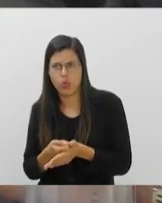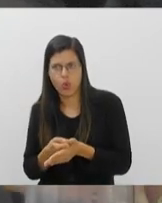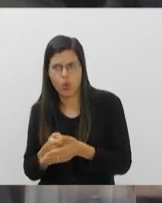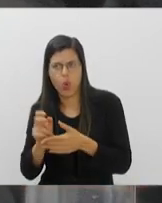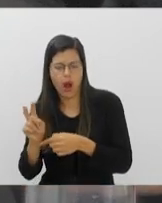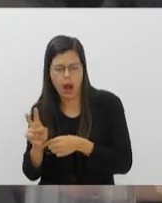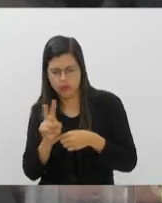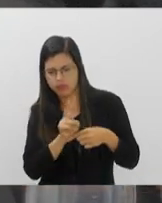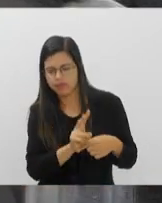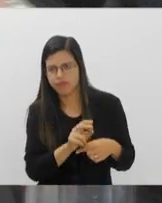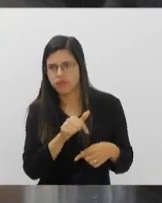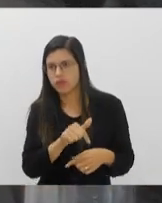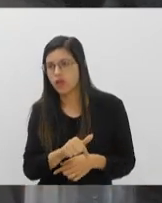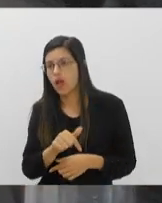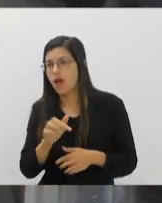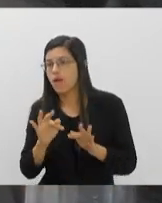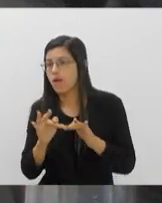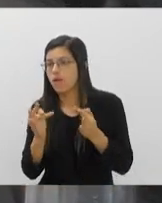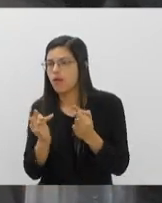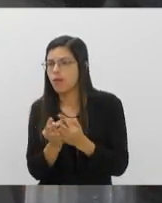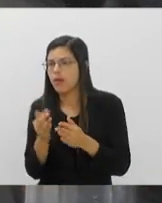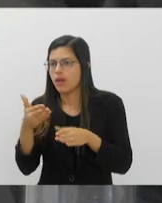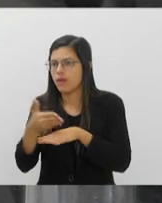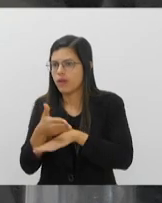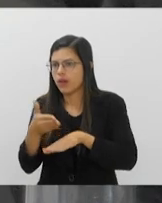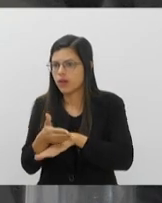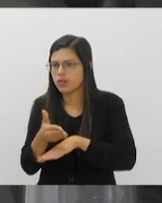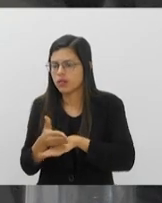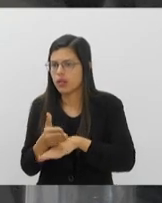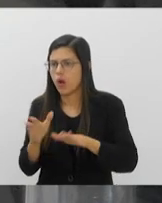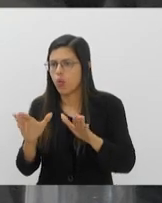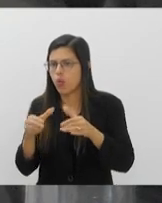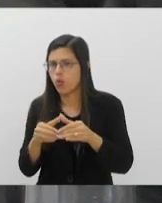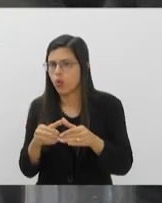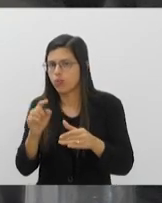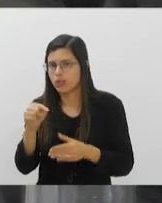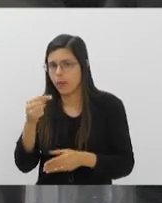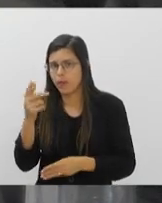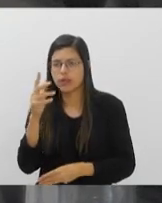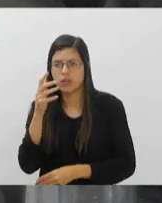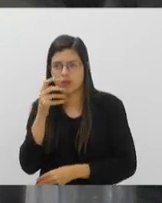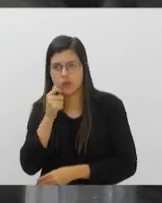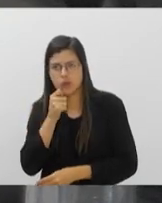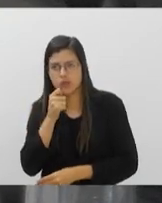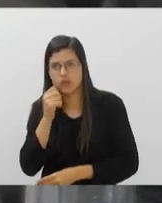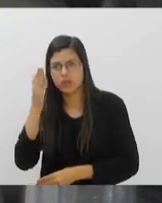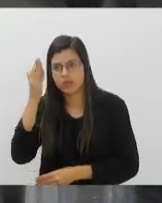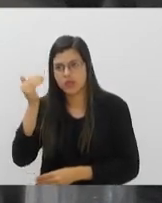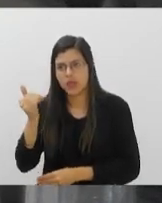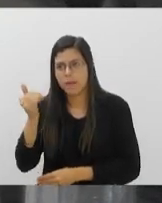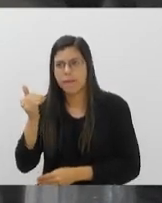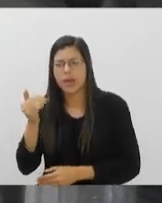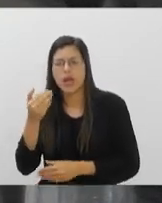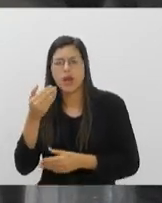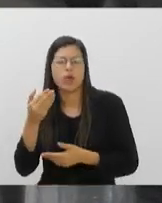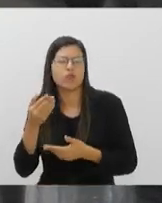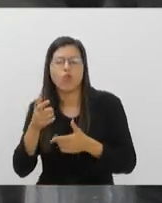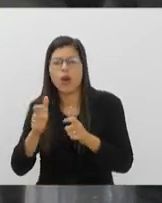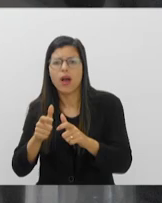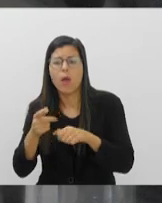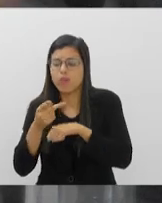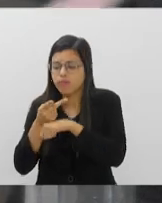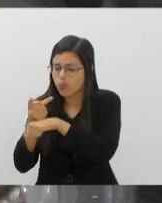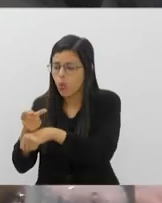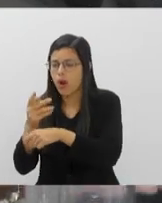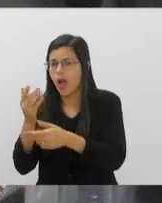fins da adoção aquela família deve frequentar o grupo de pós-adoção para já saber aonde pedir ajuda a gente